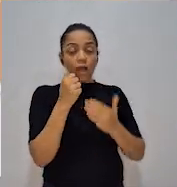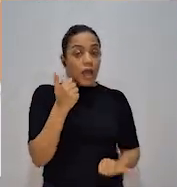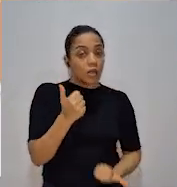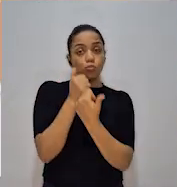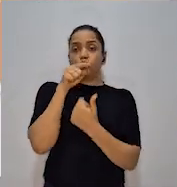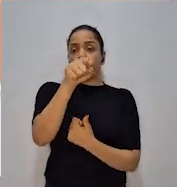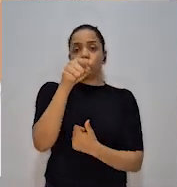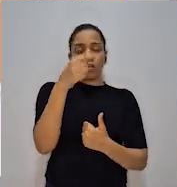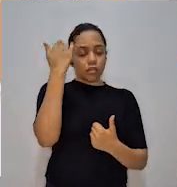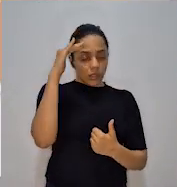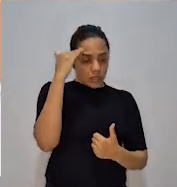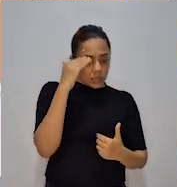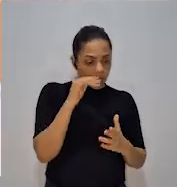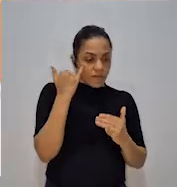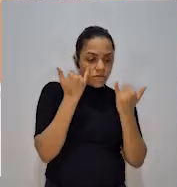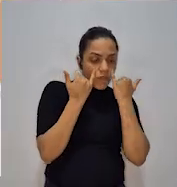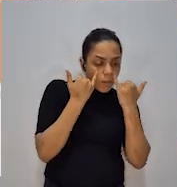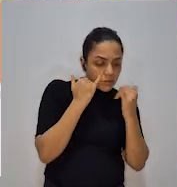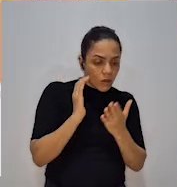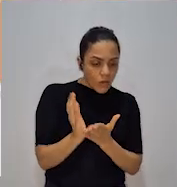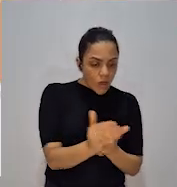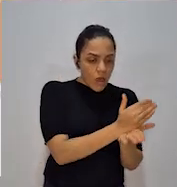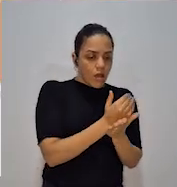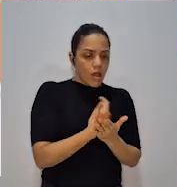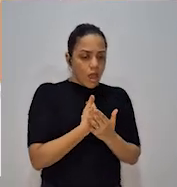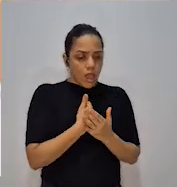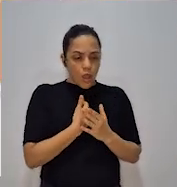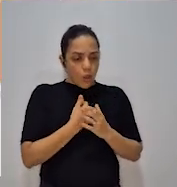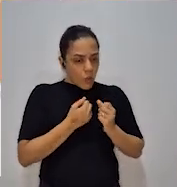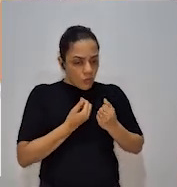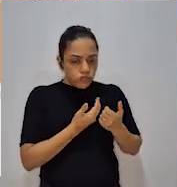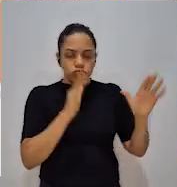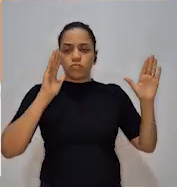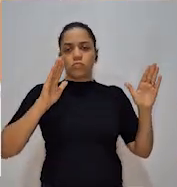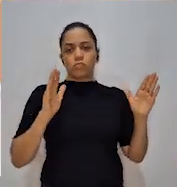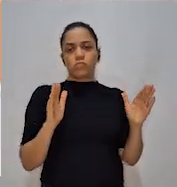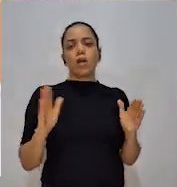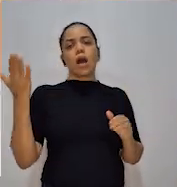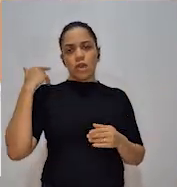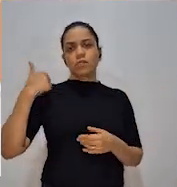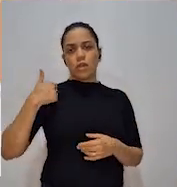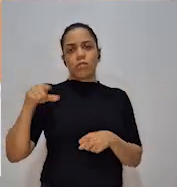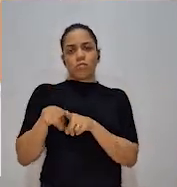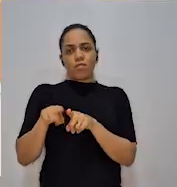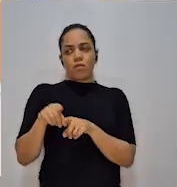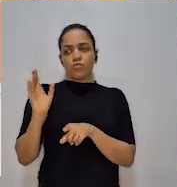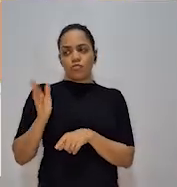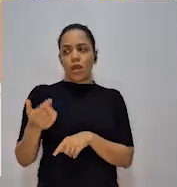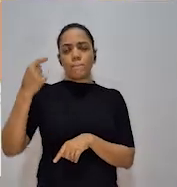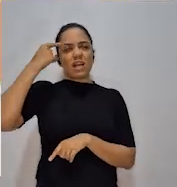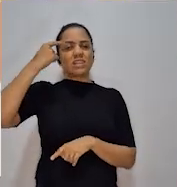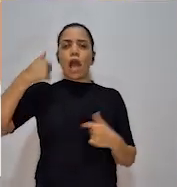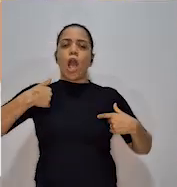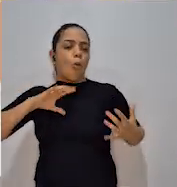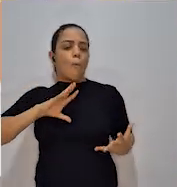é que vão realmente contribuir para que vocês avancem no pequeno microcosmo. Porque assim, eu também já fui dessa pessoa de querer